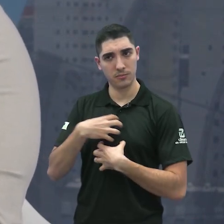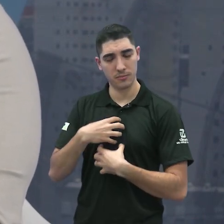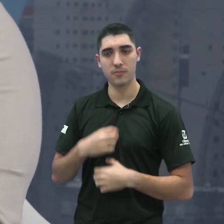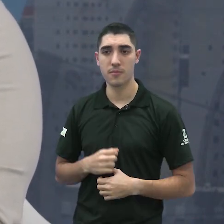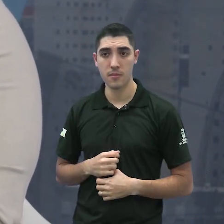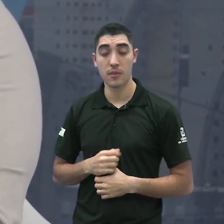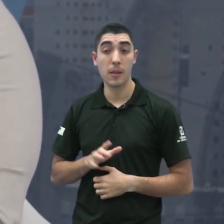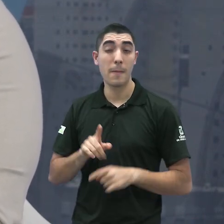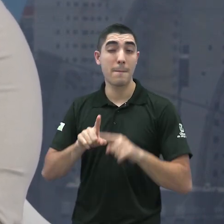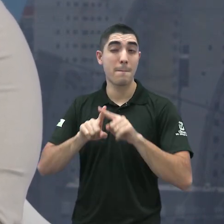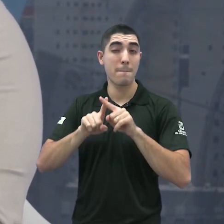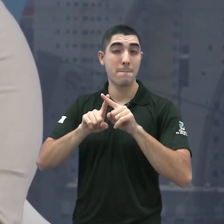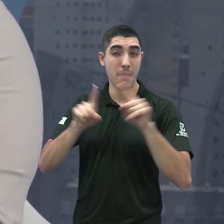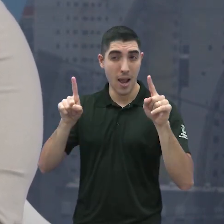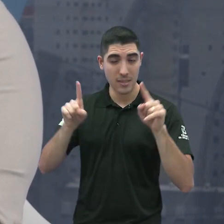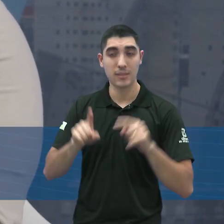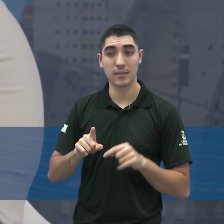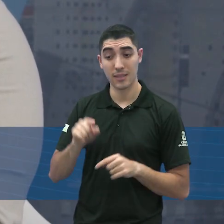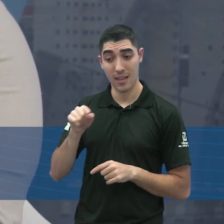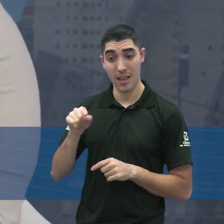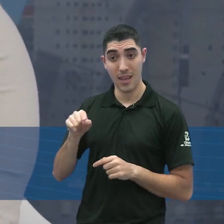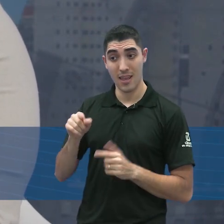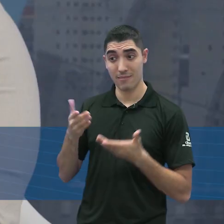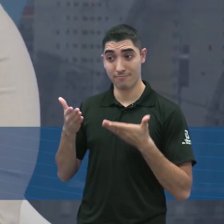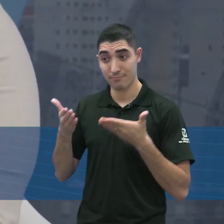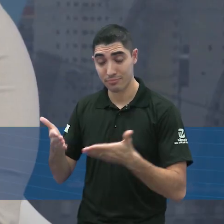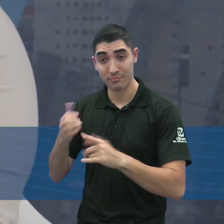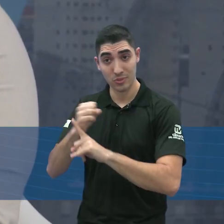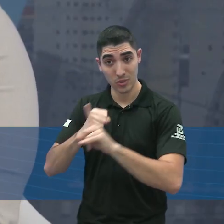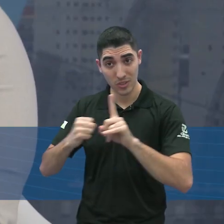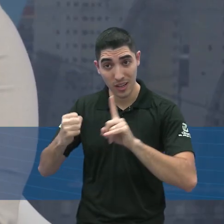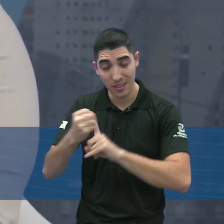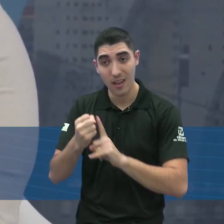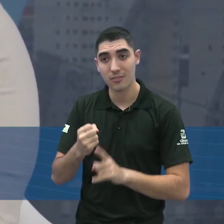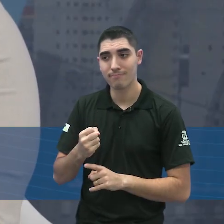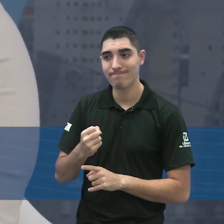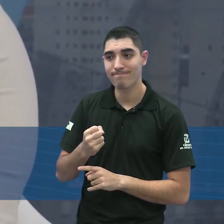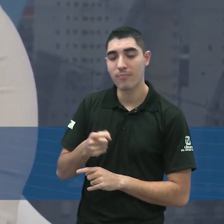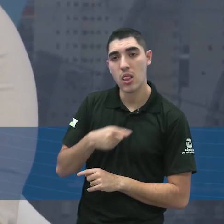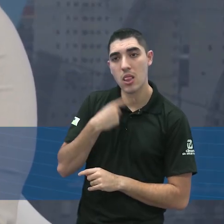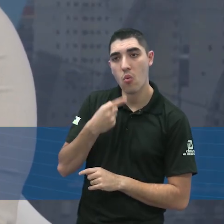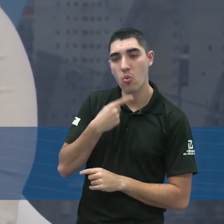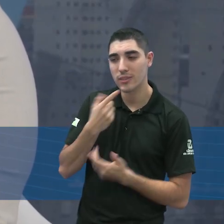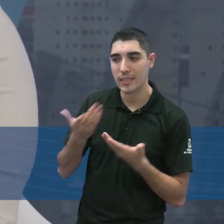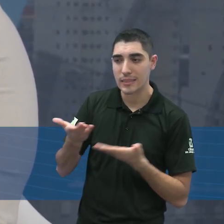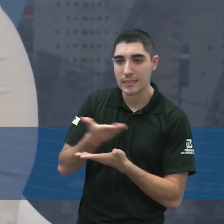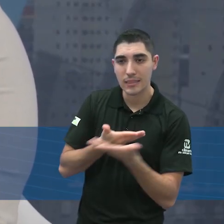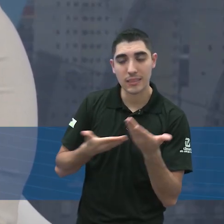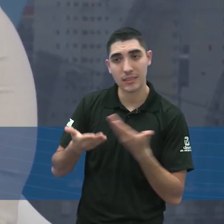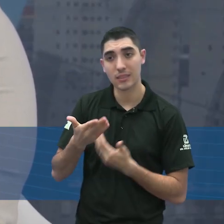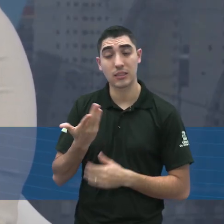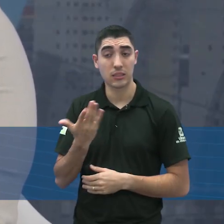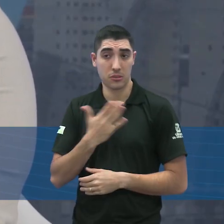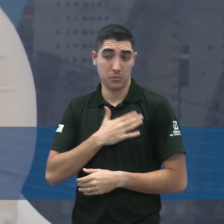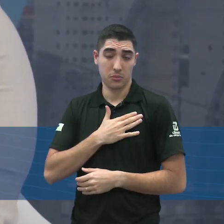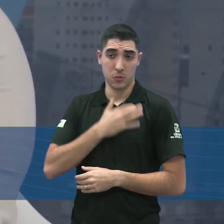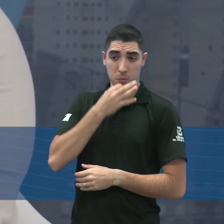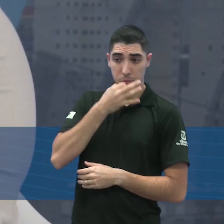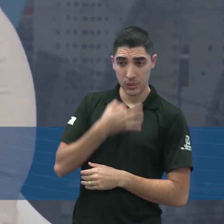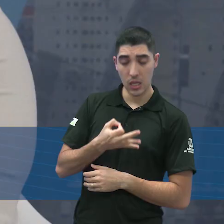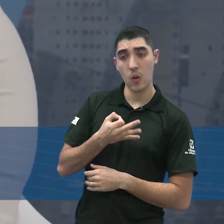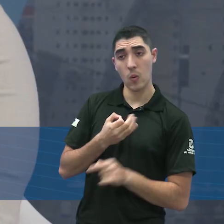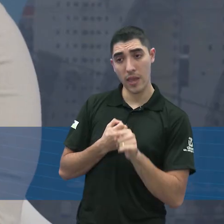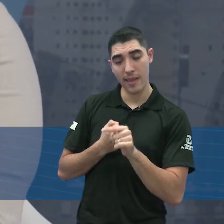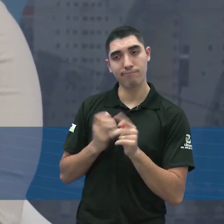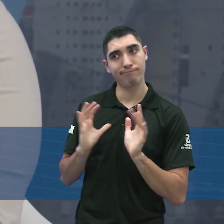sentindo, mas quando o indivíduo vai para a sociedade, né, ele ainda não encontra espaços, né, e eu acho que isso acentua